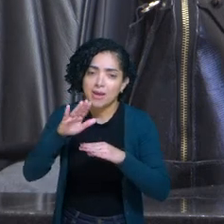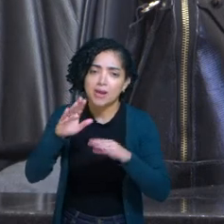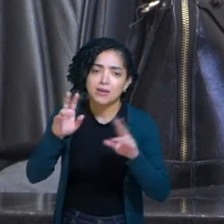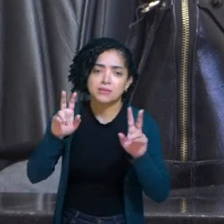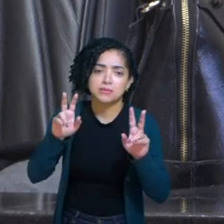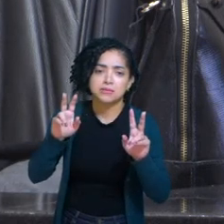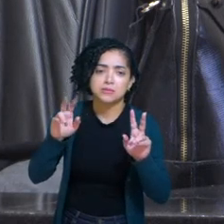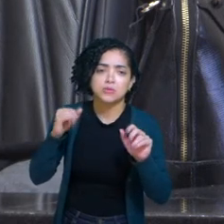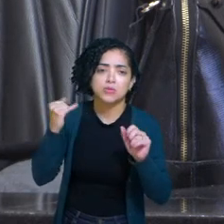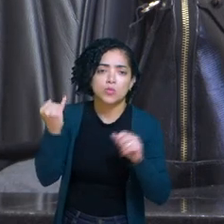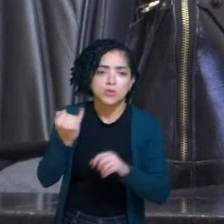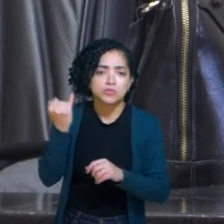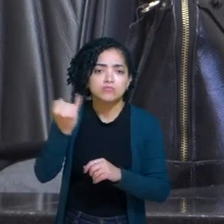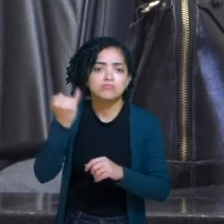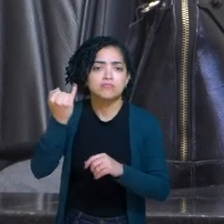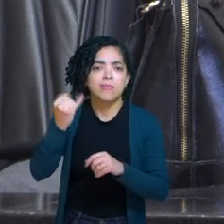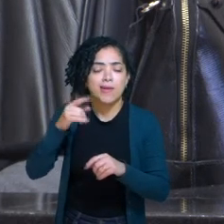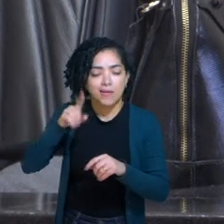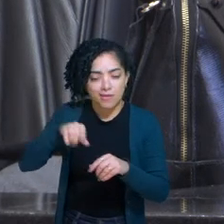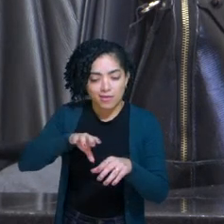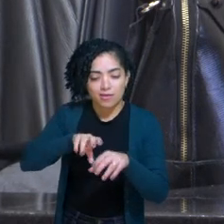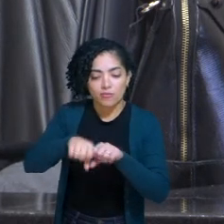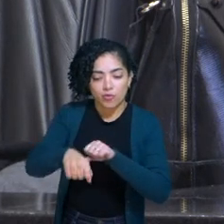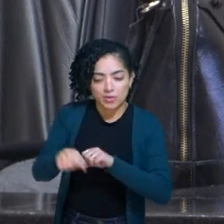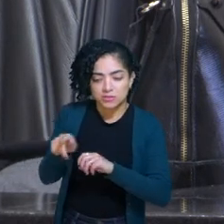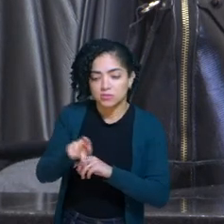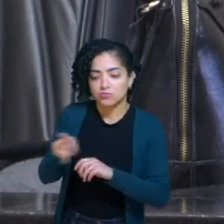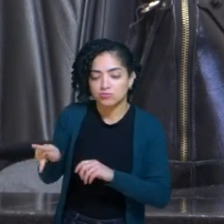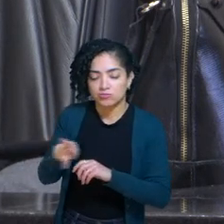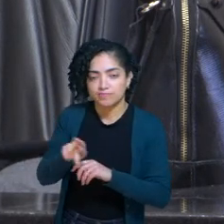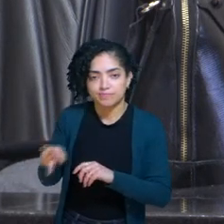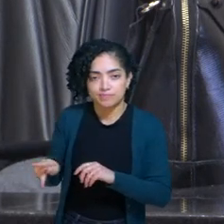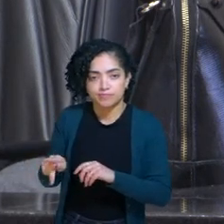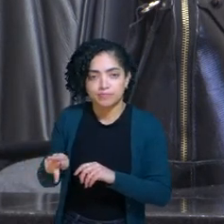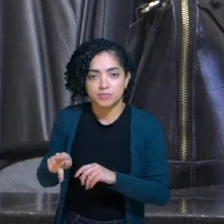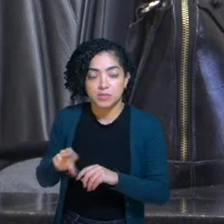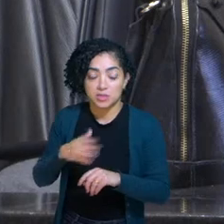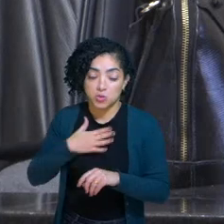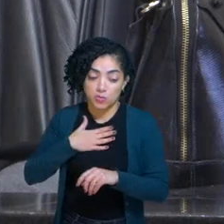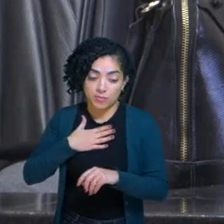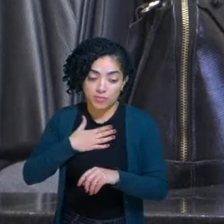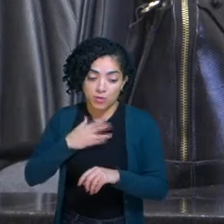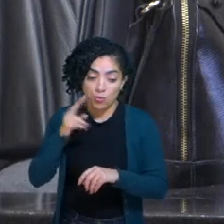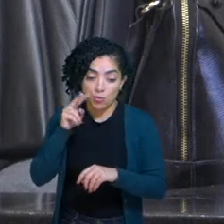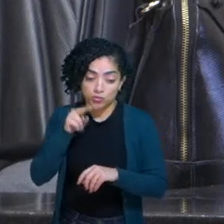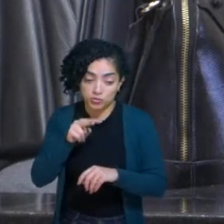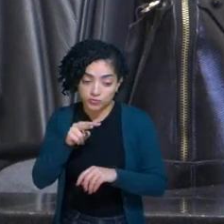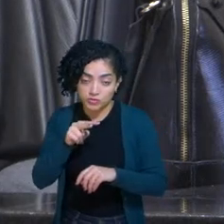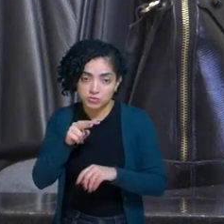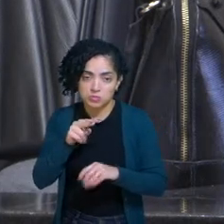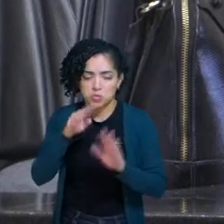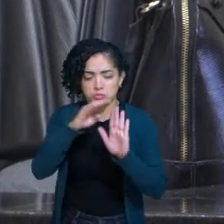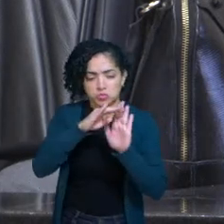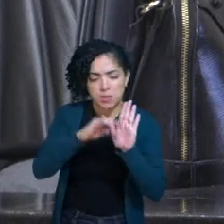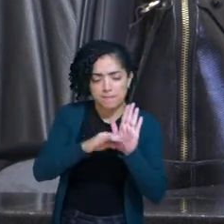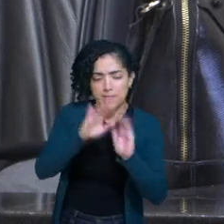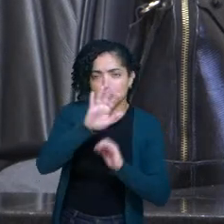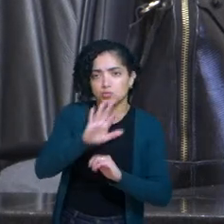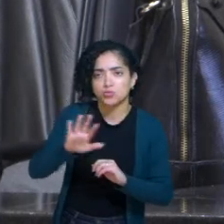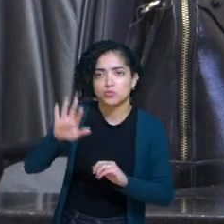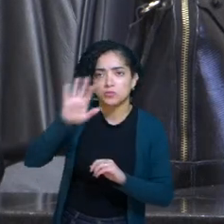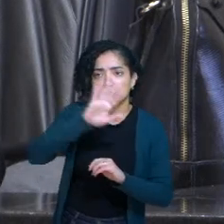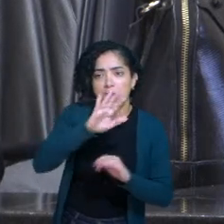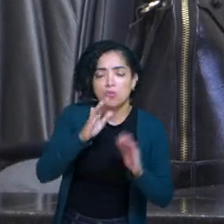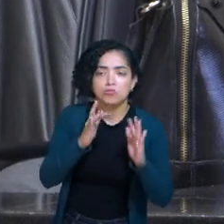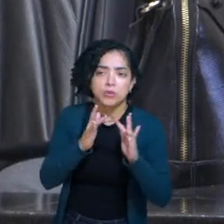nosso país é a formação de professores não tem nada deputada no meu ver eu posso olhar a pauta nacional e eu tenho contato com